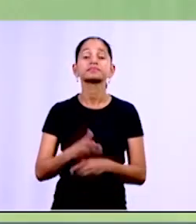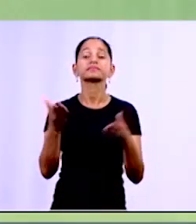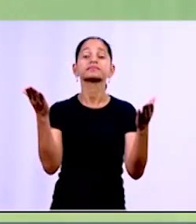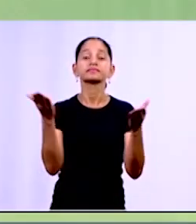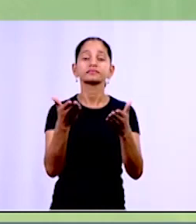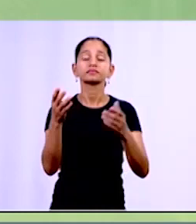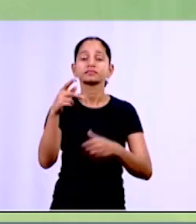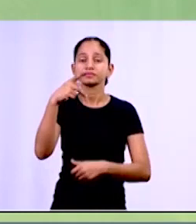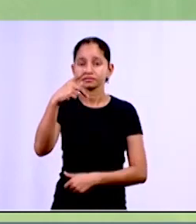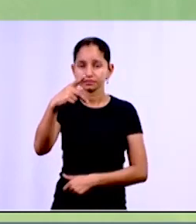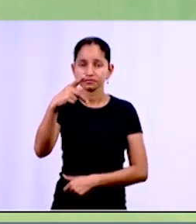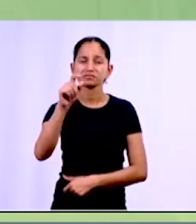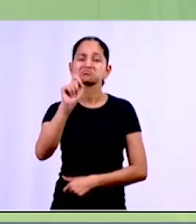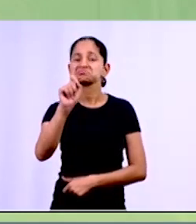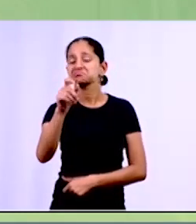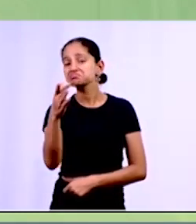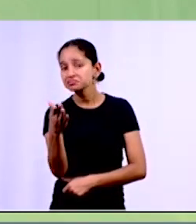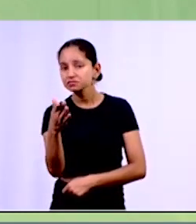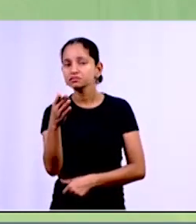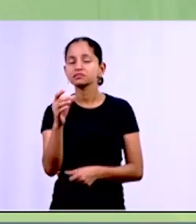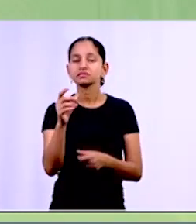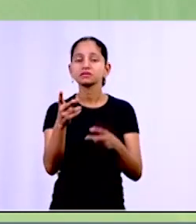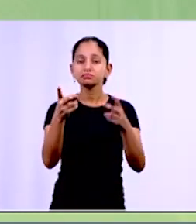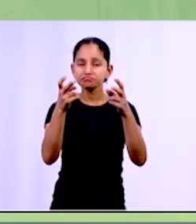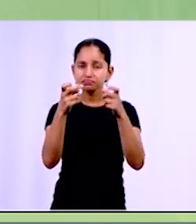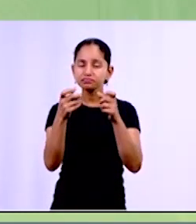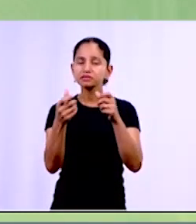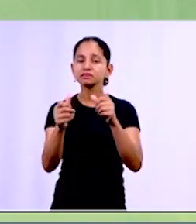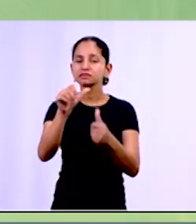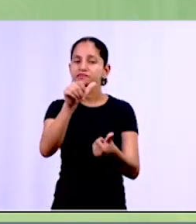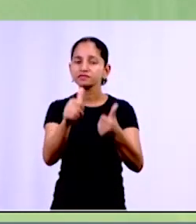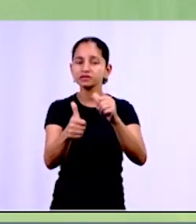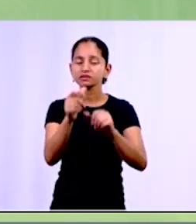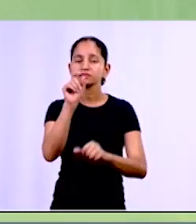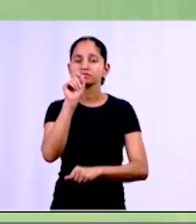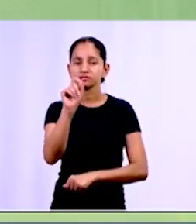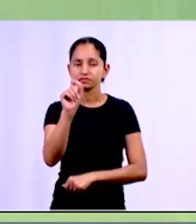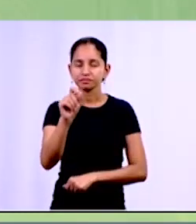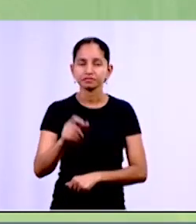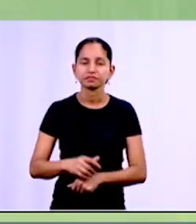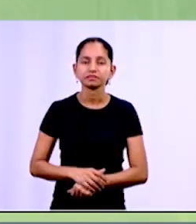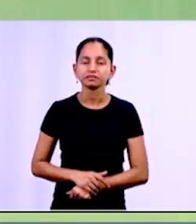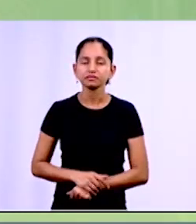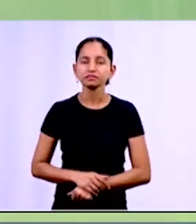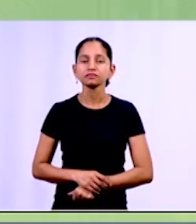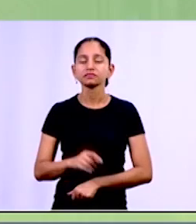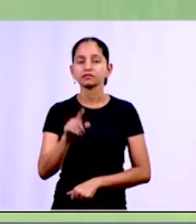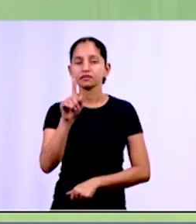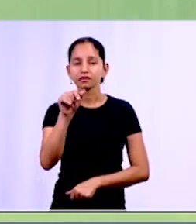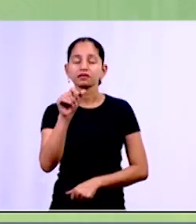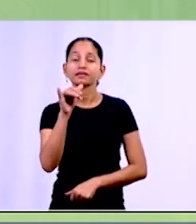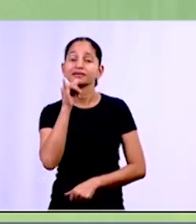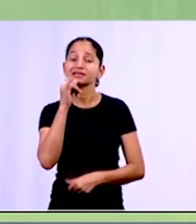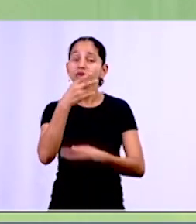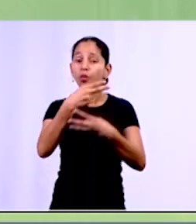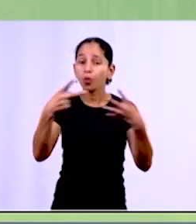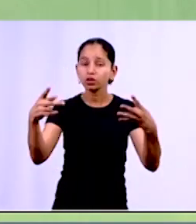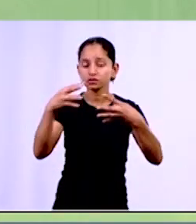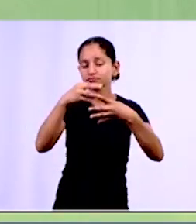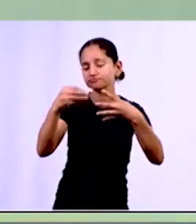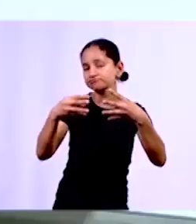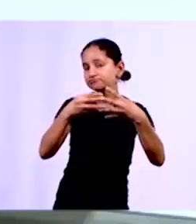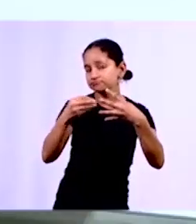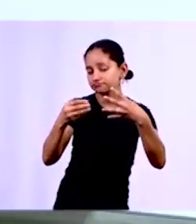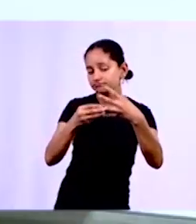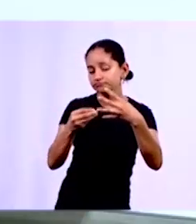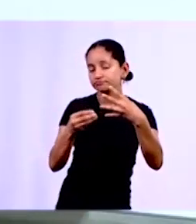processador. O que eu posso verificar no processador? Gente, processador, você tem alguns aspectos, né, que você